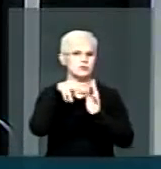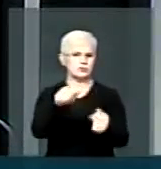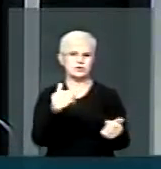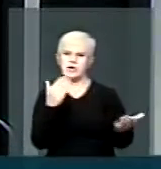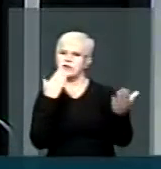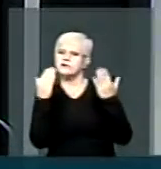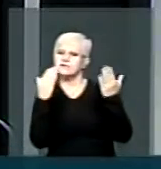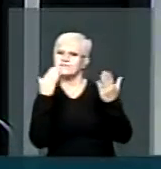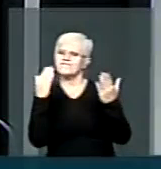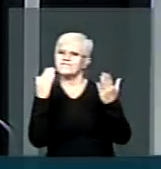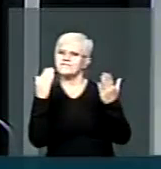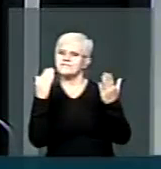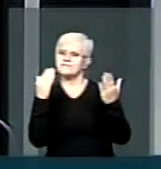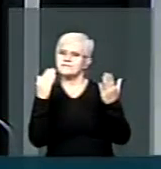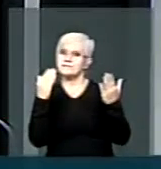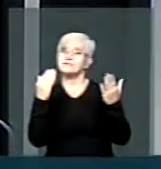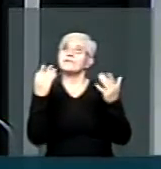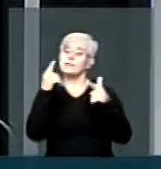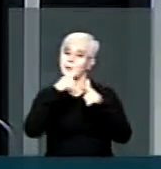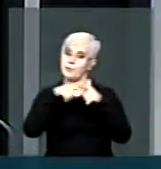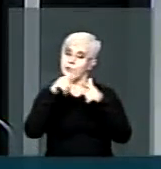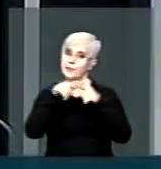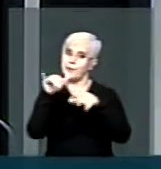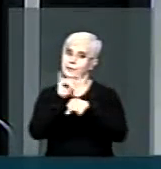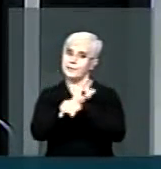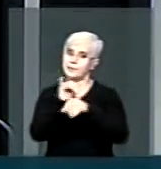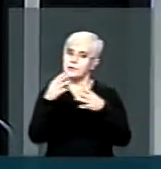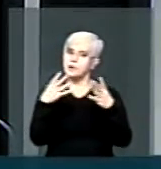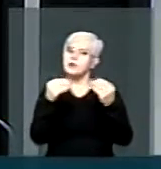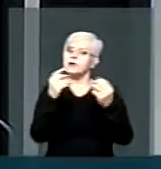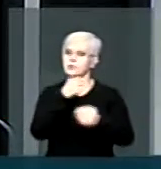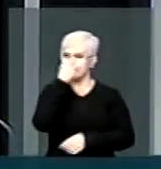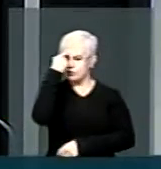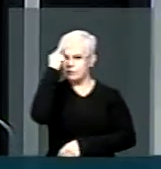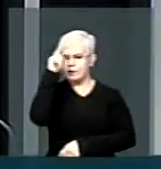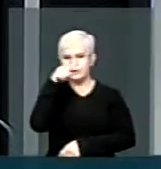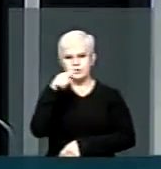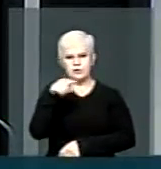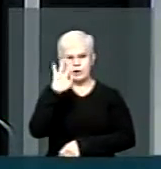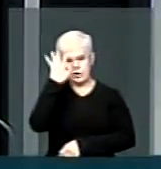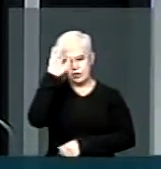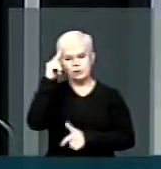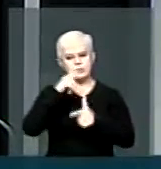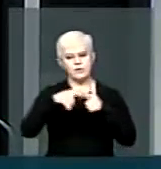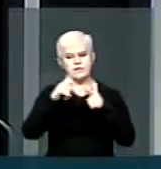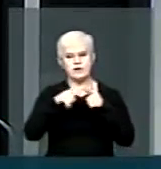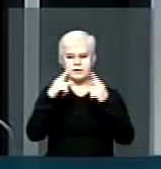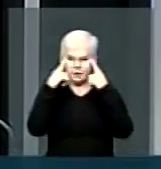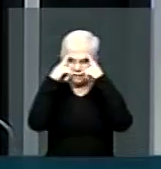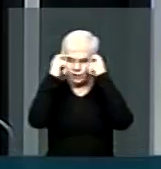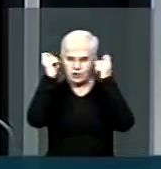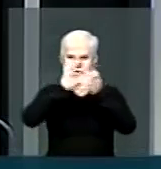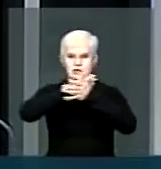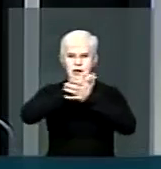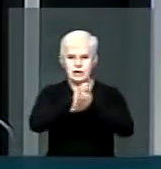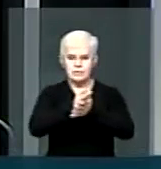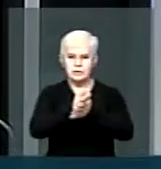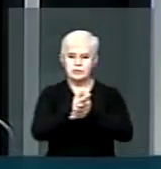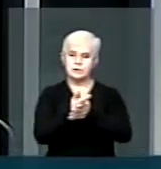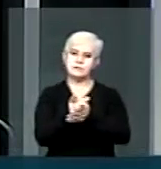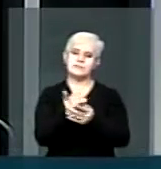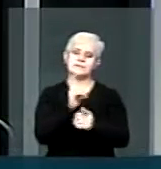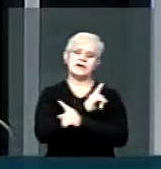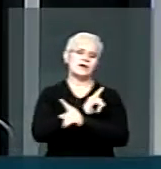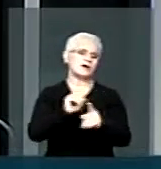um problema estrutural? Muitos pensam que a solução para a violência está na repressão. A solução para o problema está